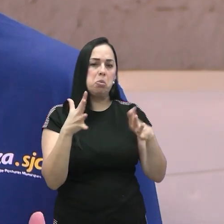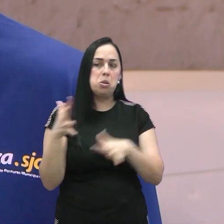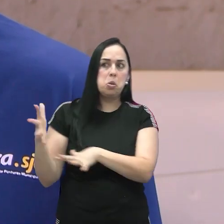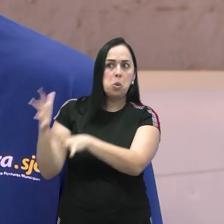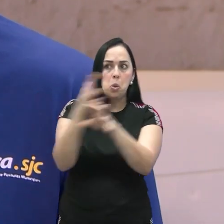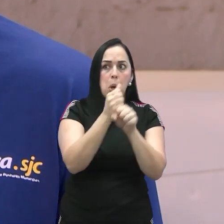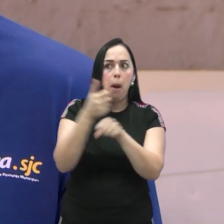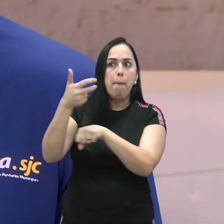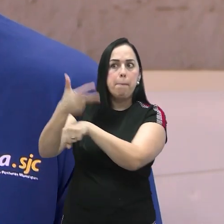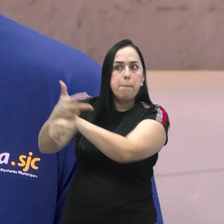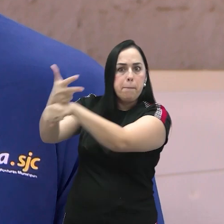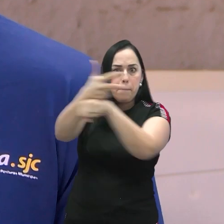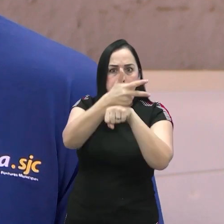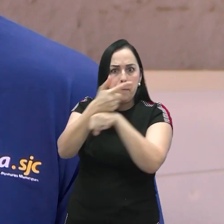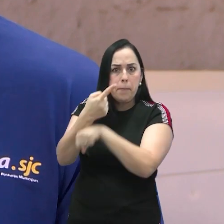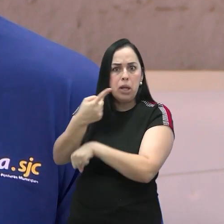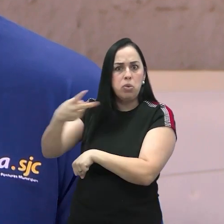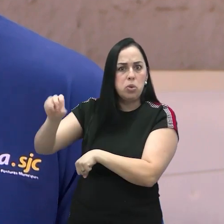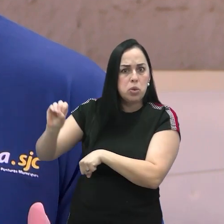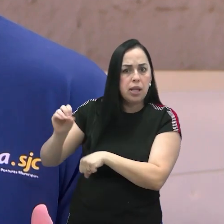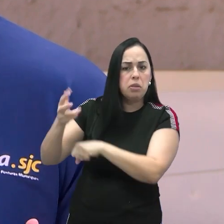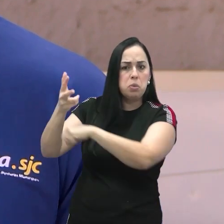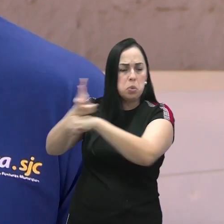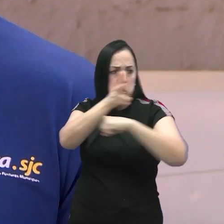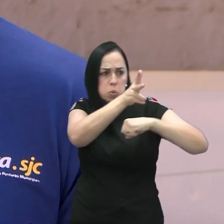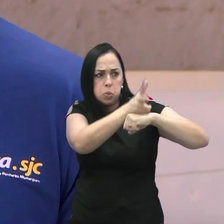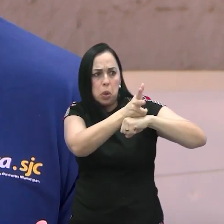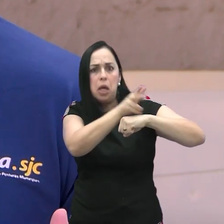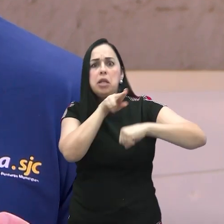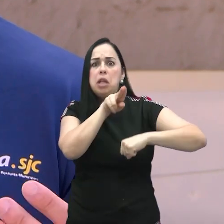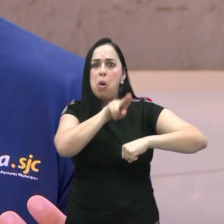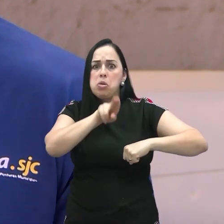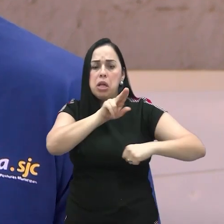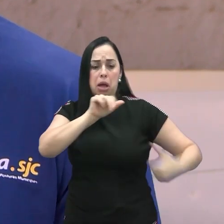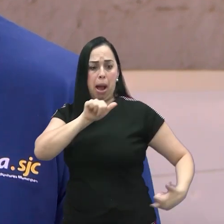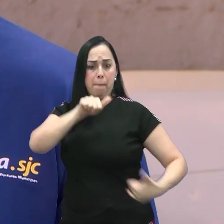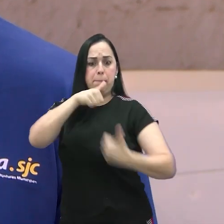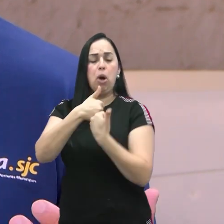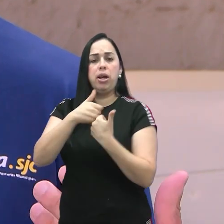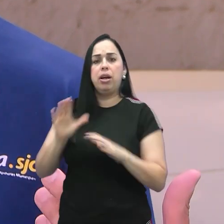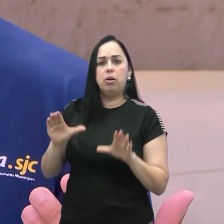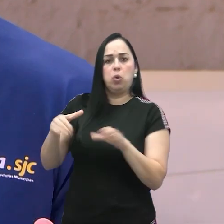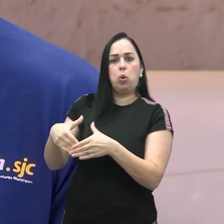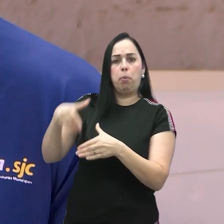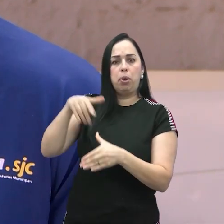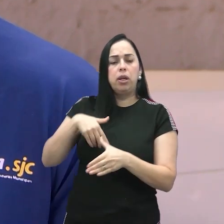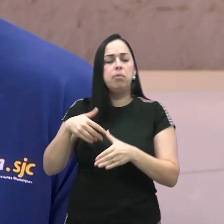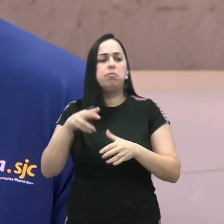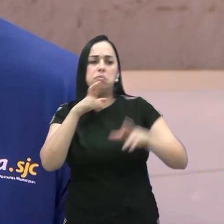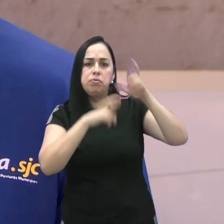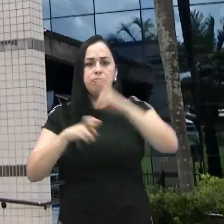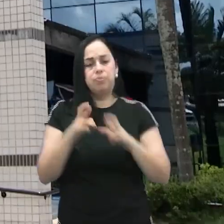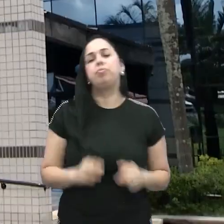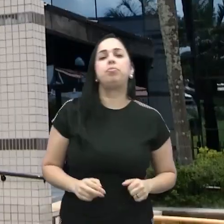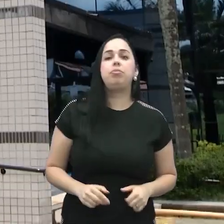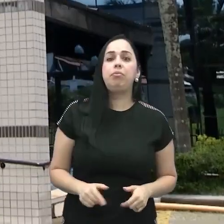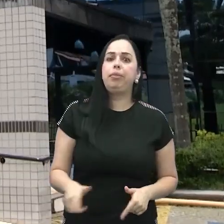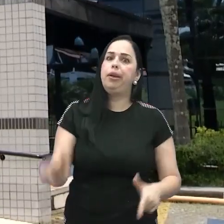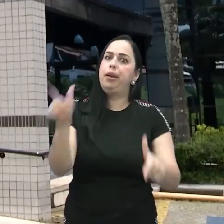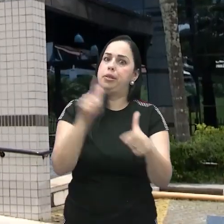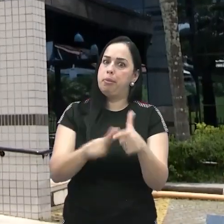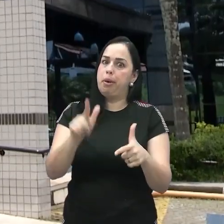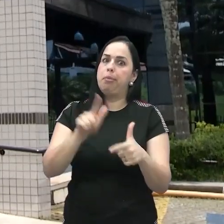quase 1.200 câmeras atualmente, elas estão sendo usadas em suporte, auxílio às equipes de fiscalização.